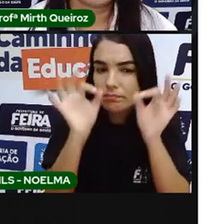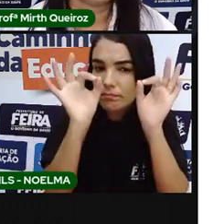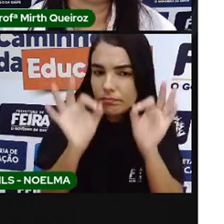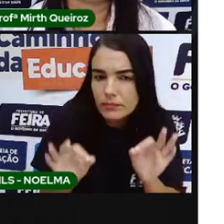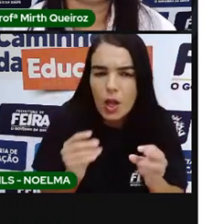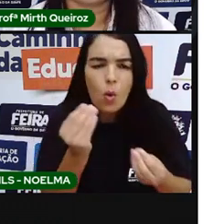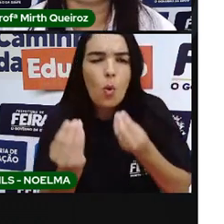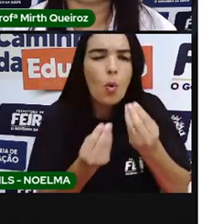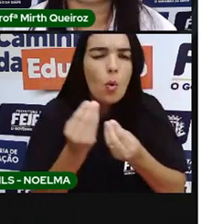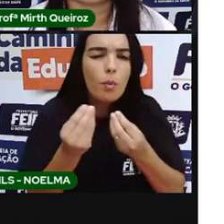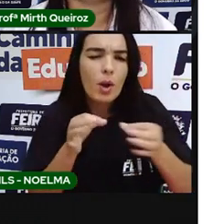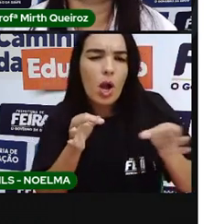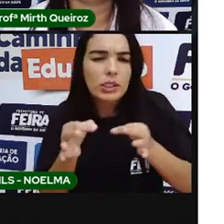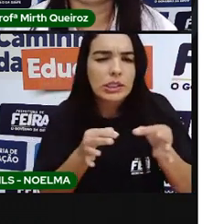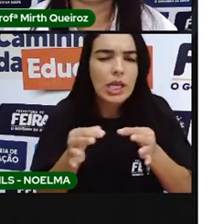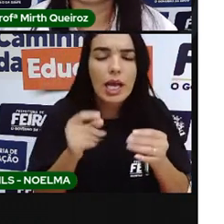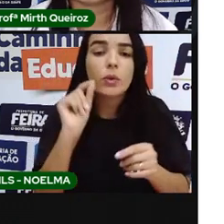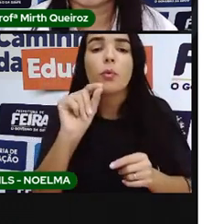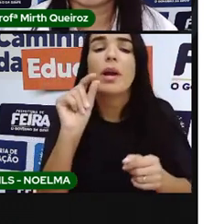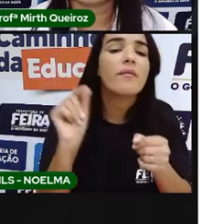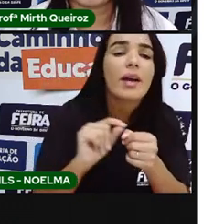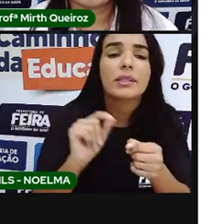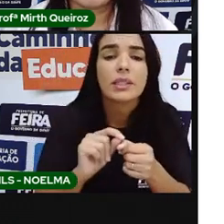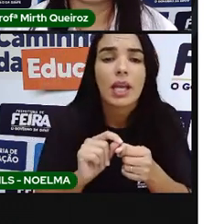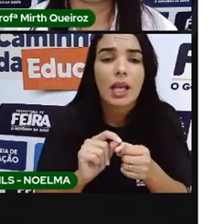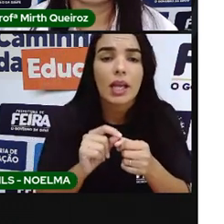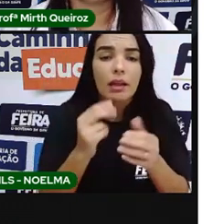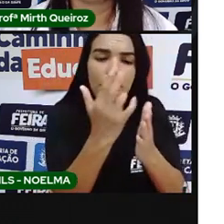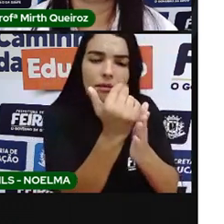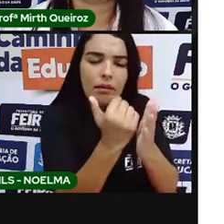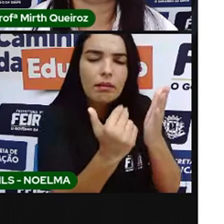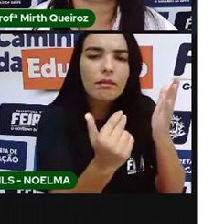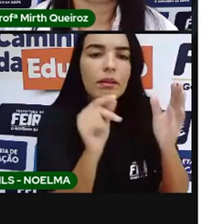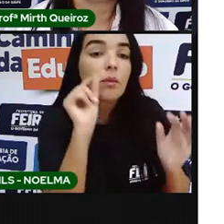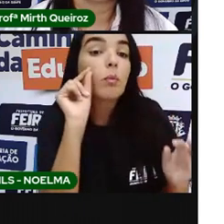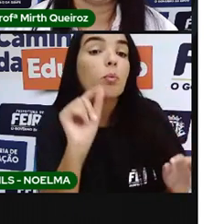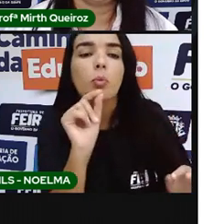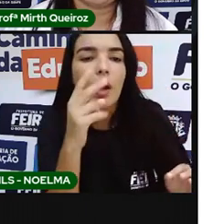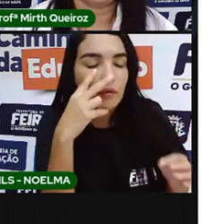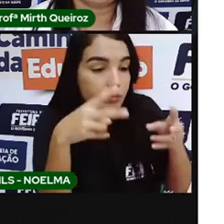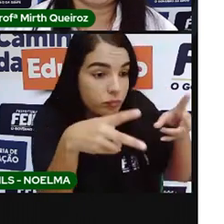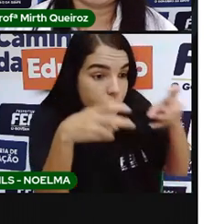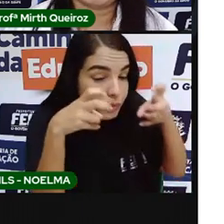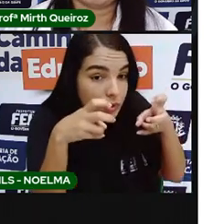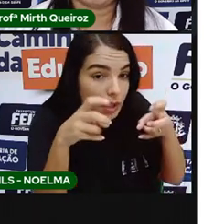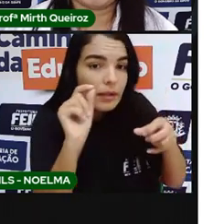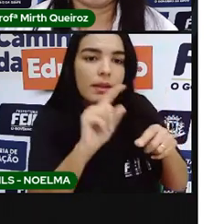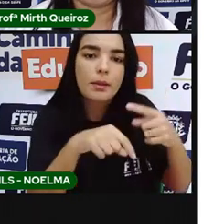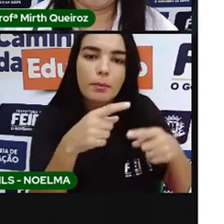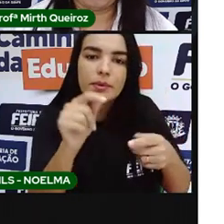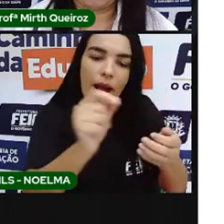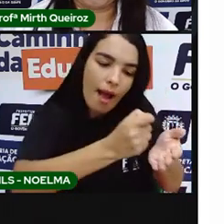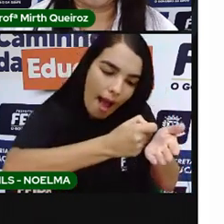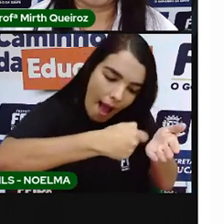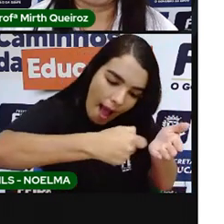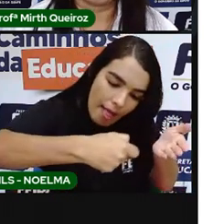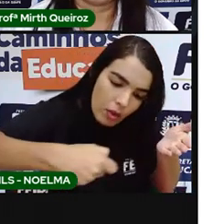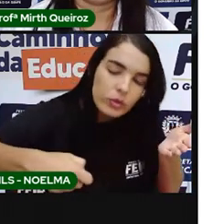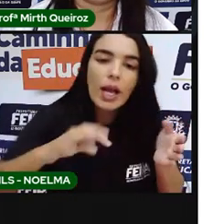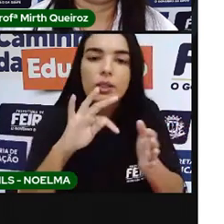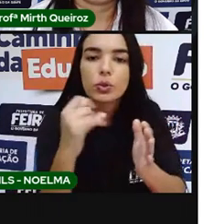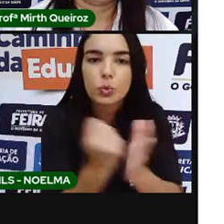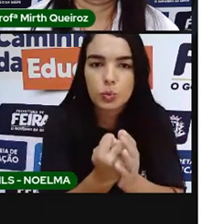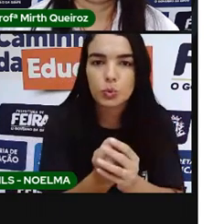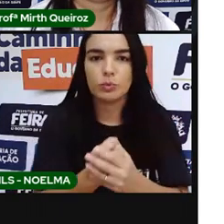fazendo com eles estão organizados não registrar as conclusões no caderno de vocês perto